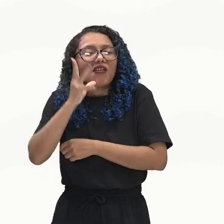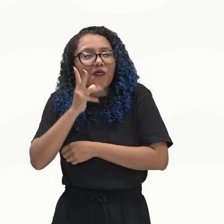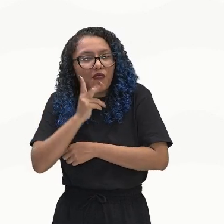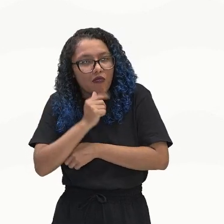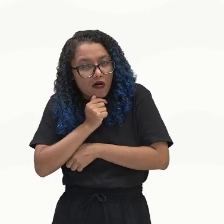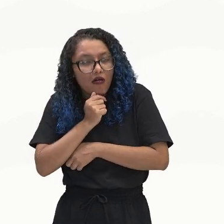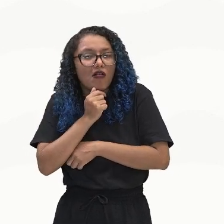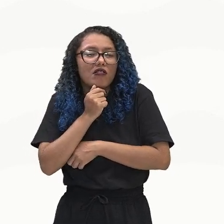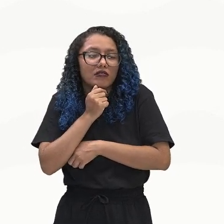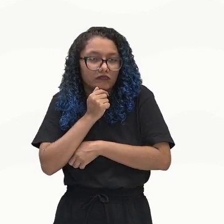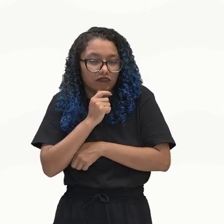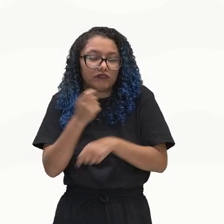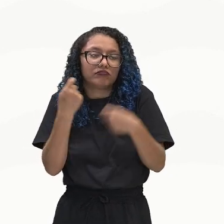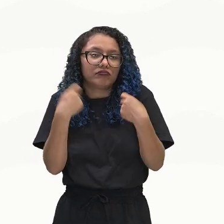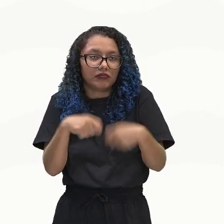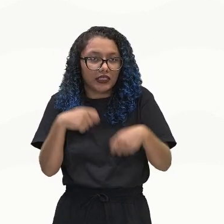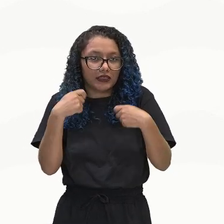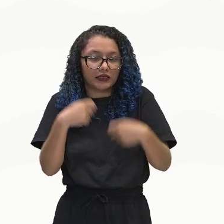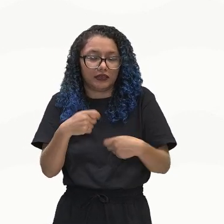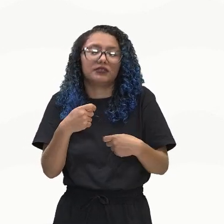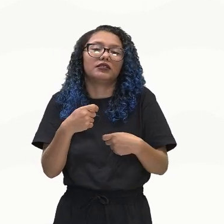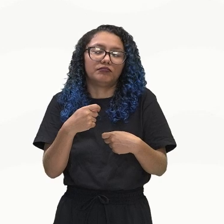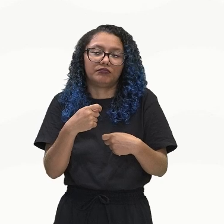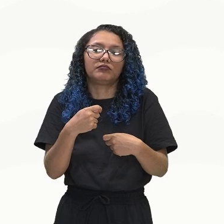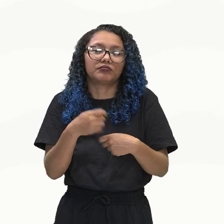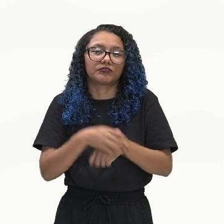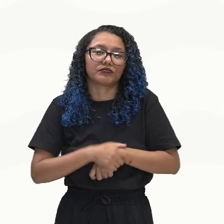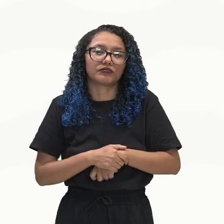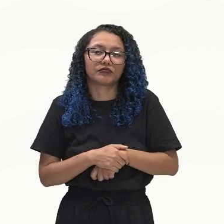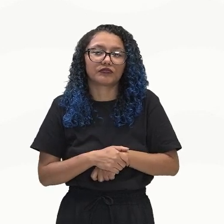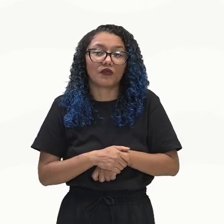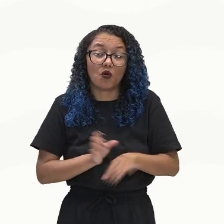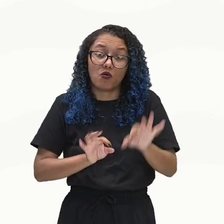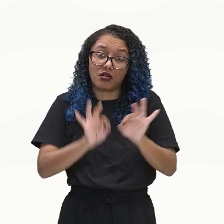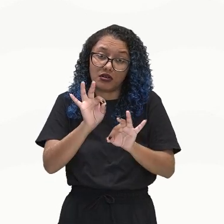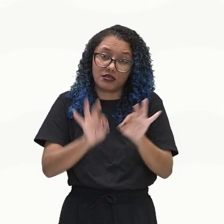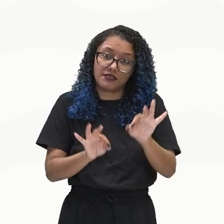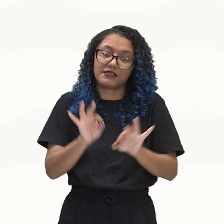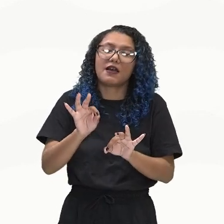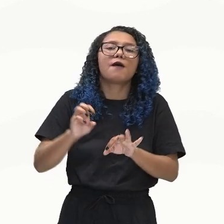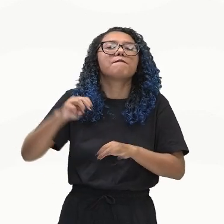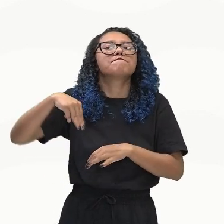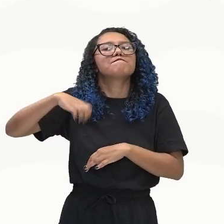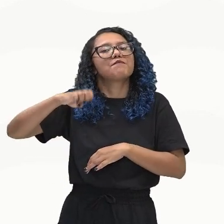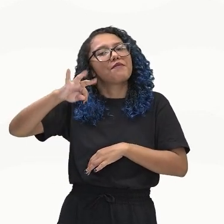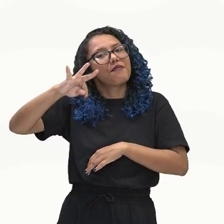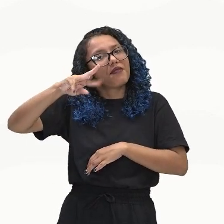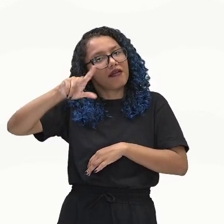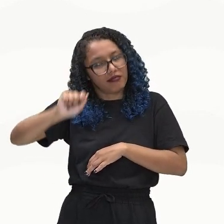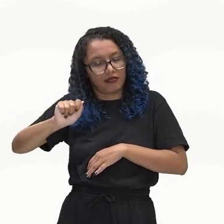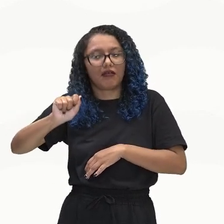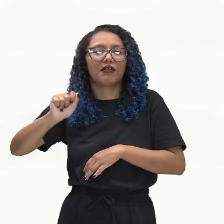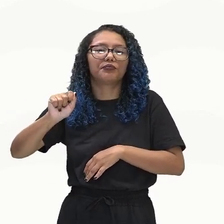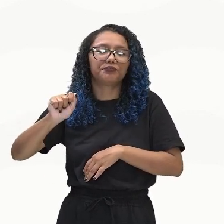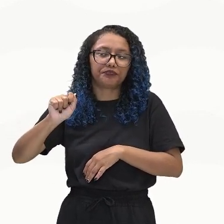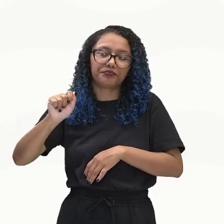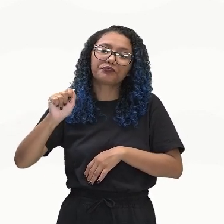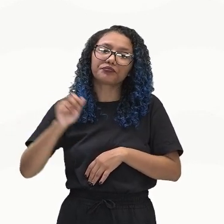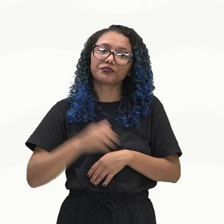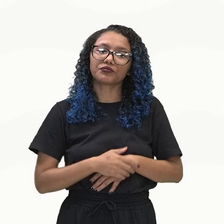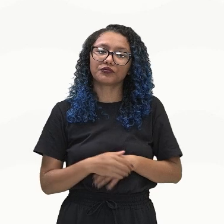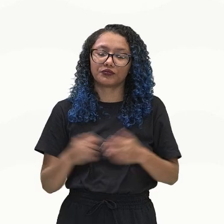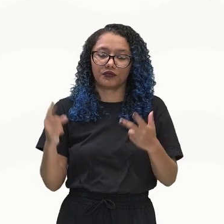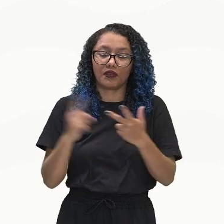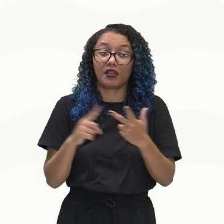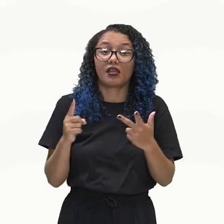ser traçadas, né, ao longo do caminho. No terceiro ponto, vocês vão listar